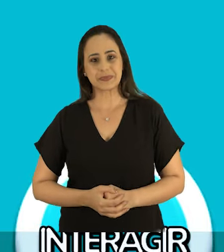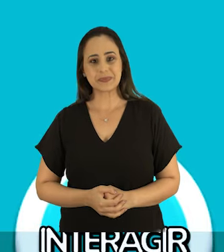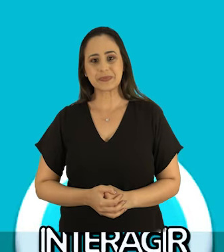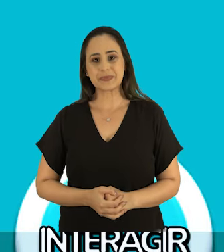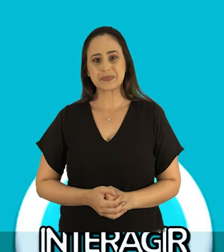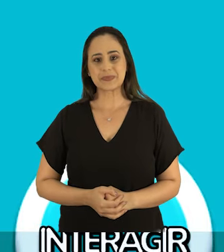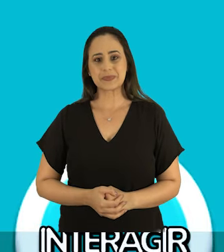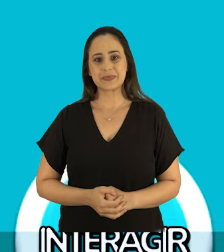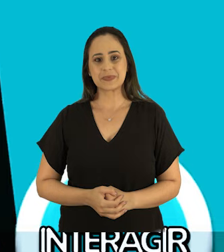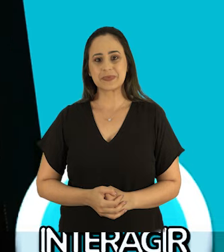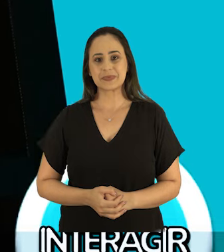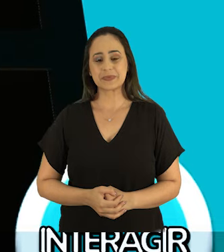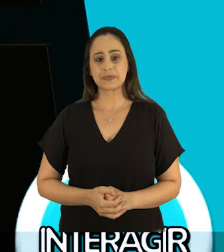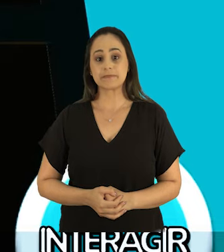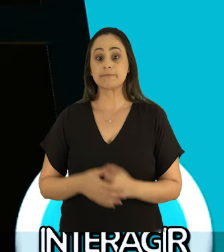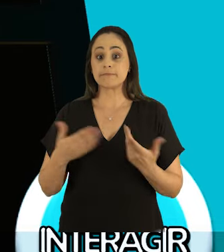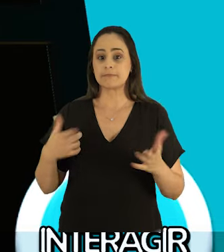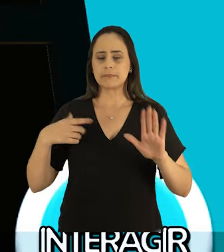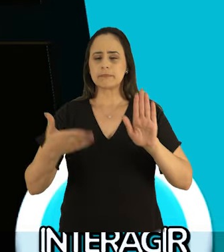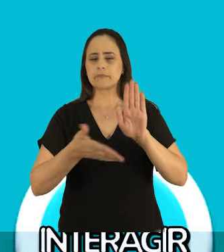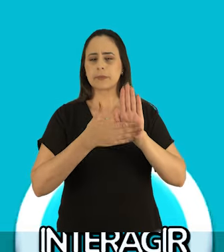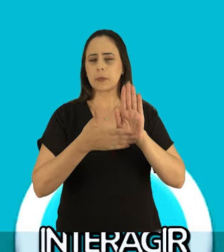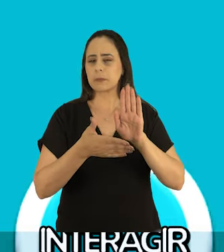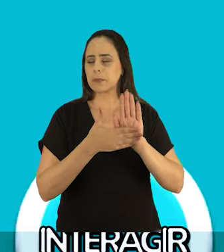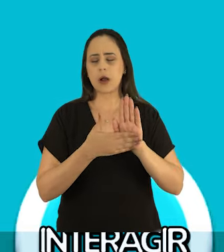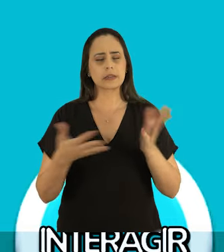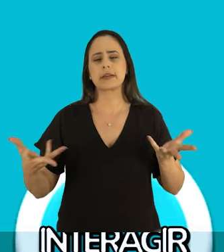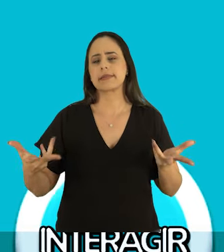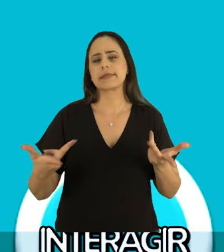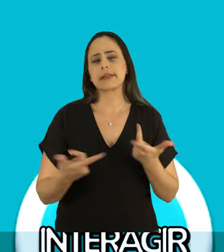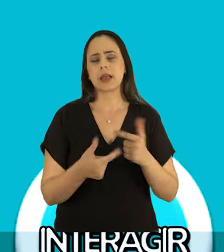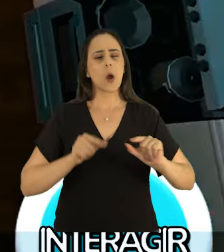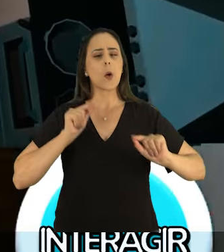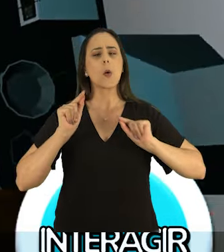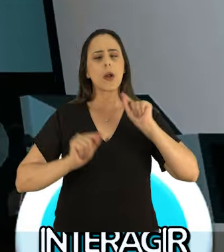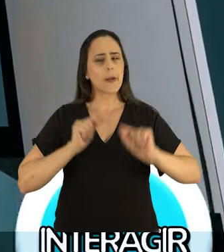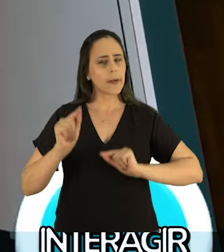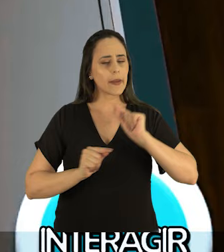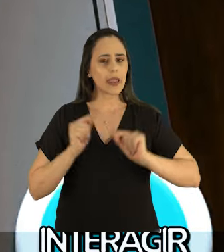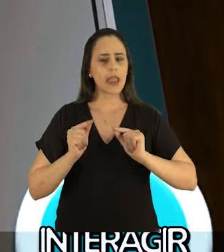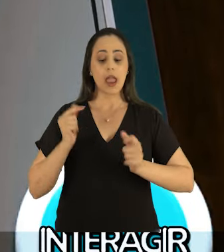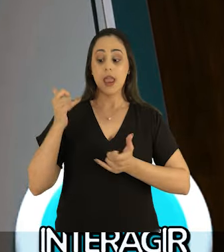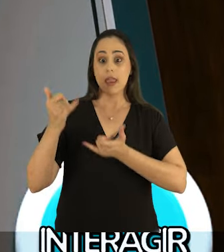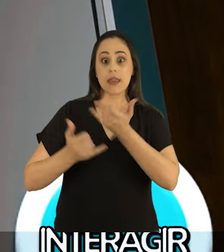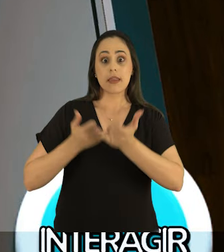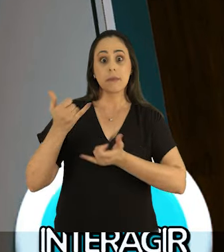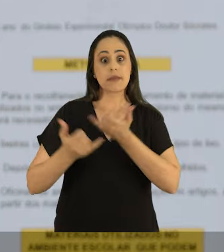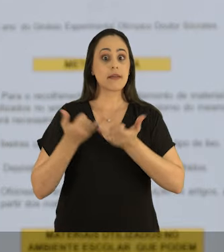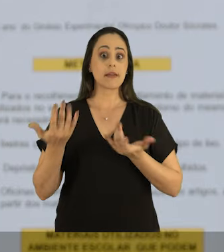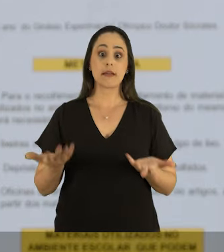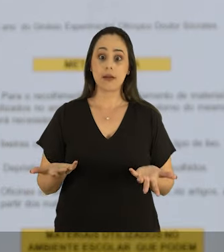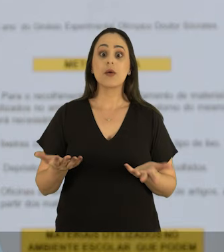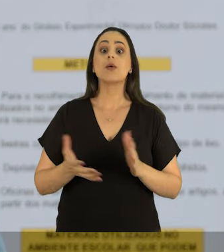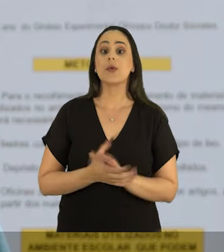que valeu a pena, tipo. A ONU trouxe uma proposta excelente. A